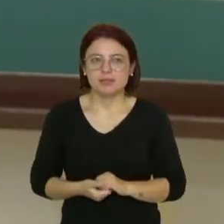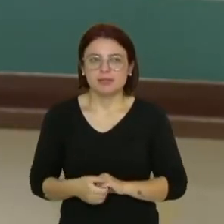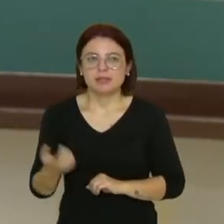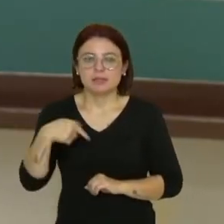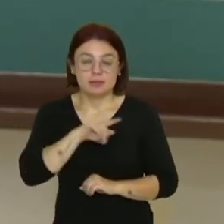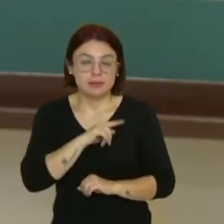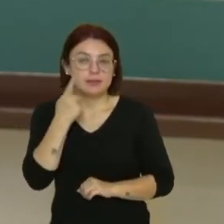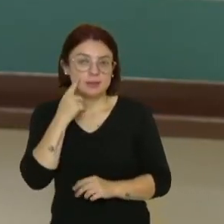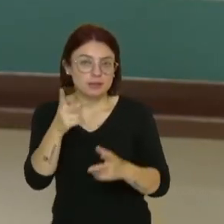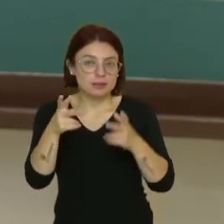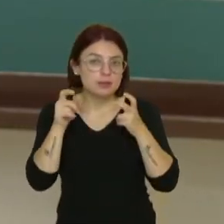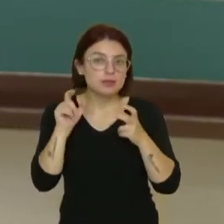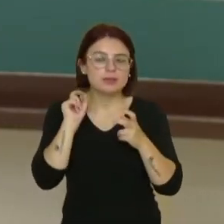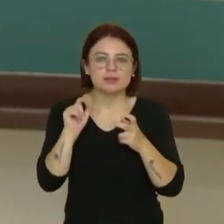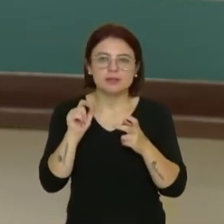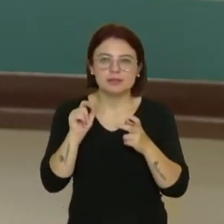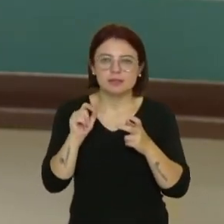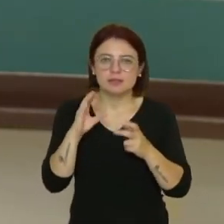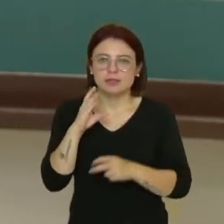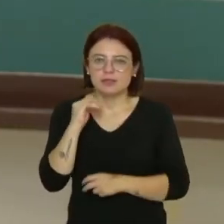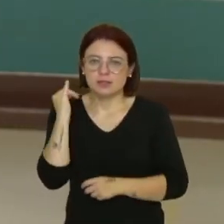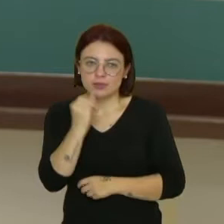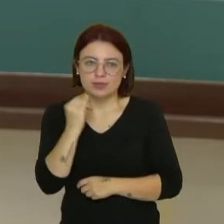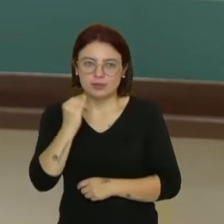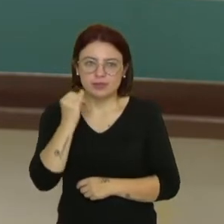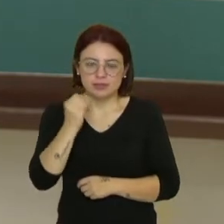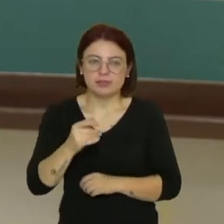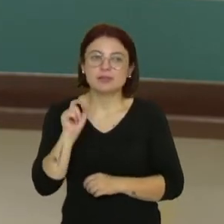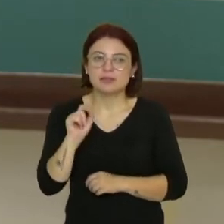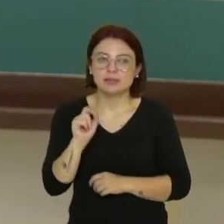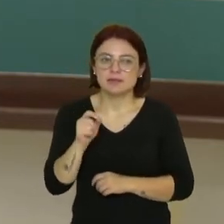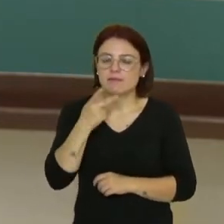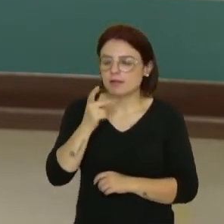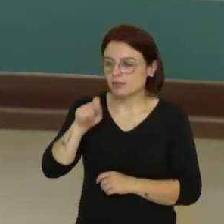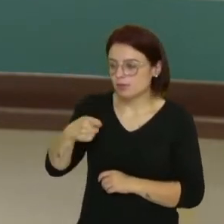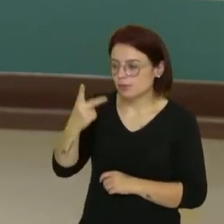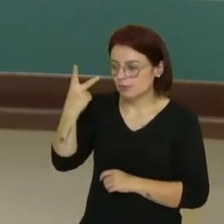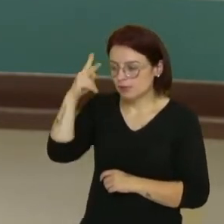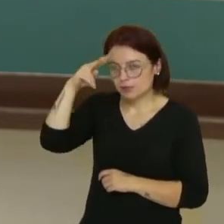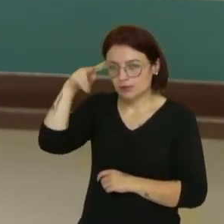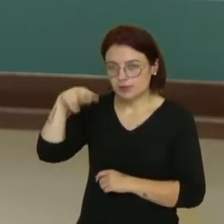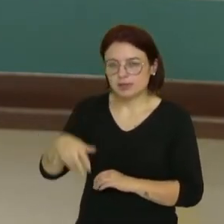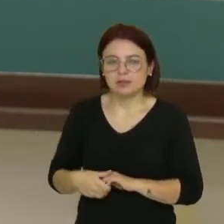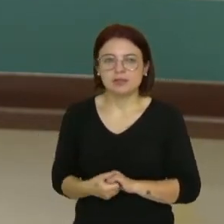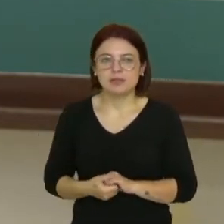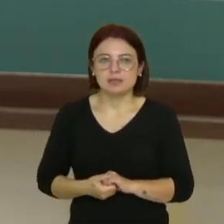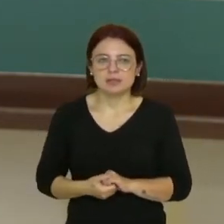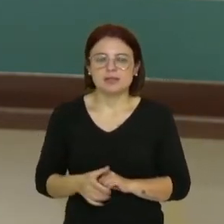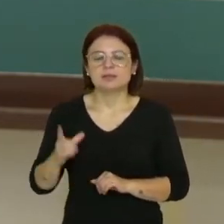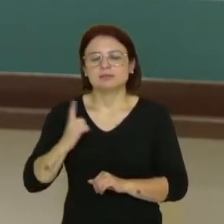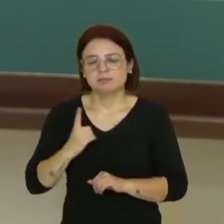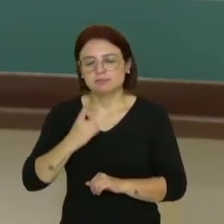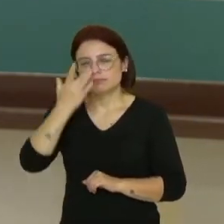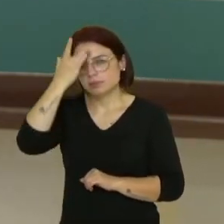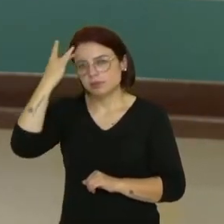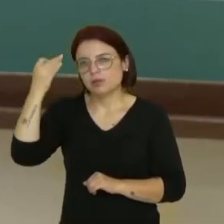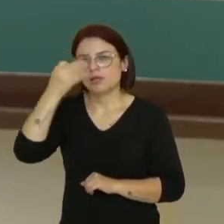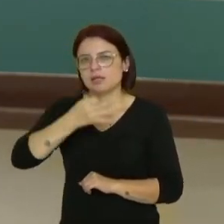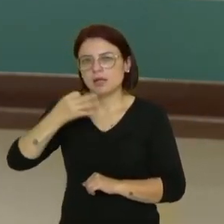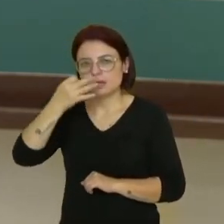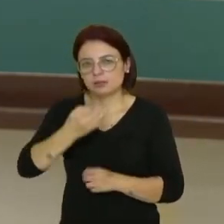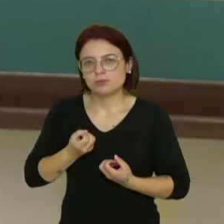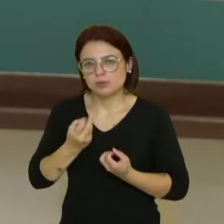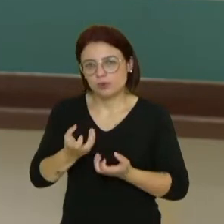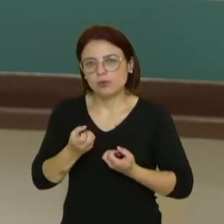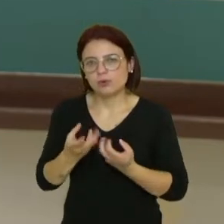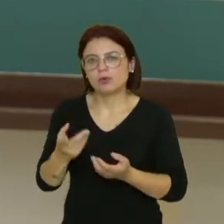observar esse gênero crônica, como eu disse, trata-se de uma história, certo? Possui narrador, né? Esse